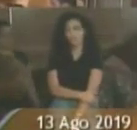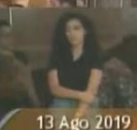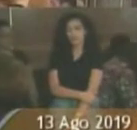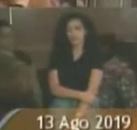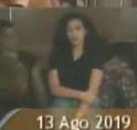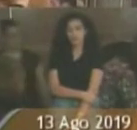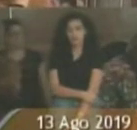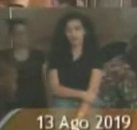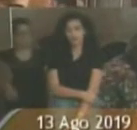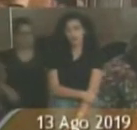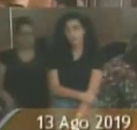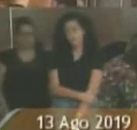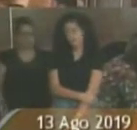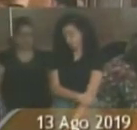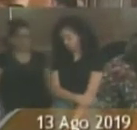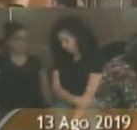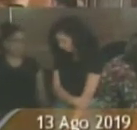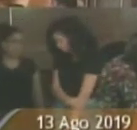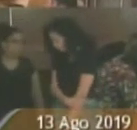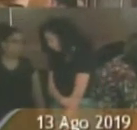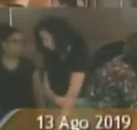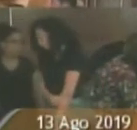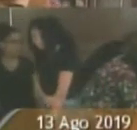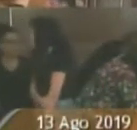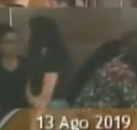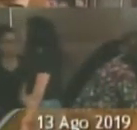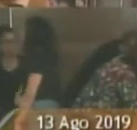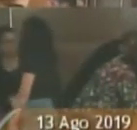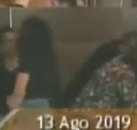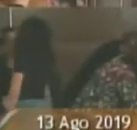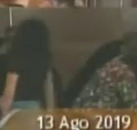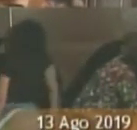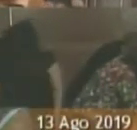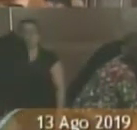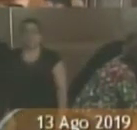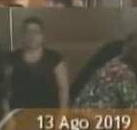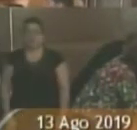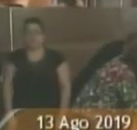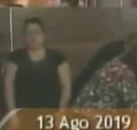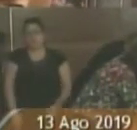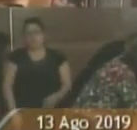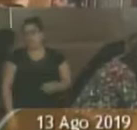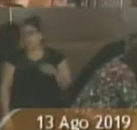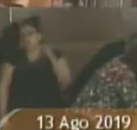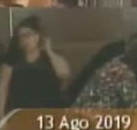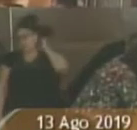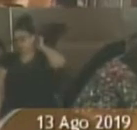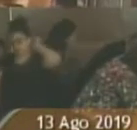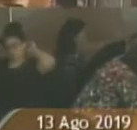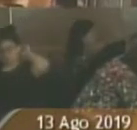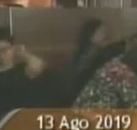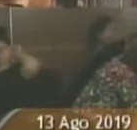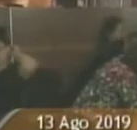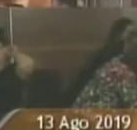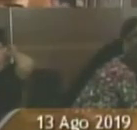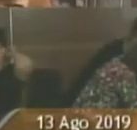Ó, por questões técnicas aqui, eu vou suspender a sessão por 5 minutos. Sessão suspensa.